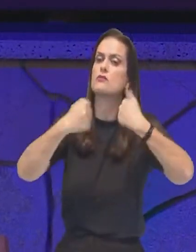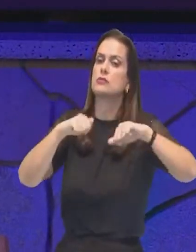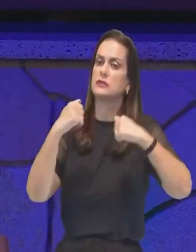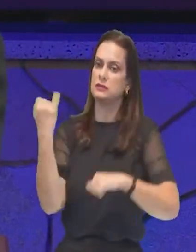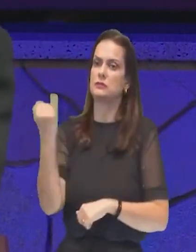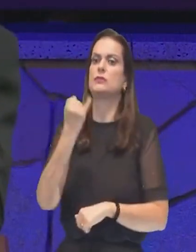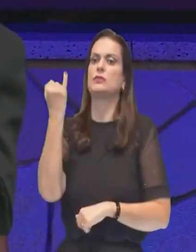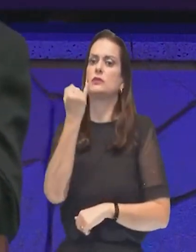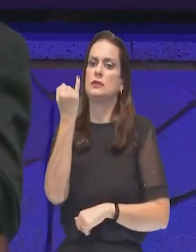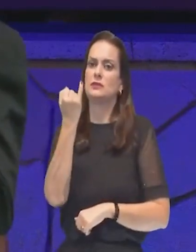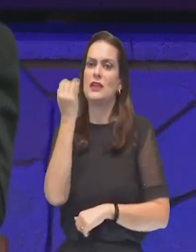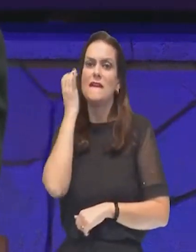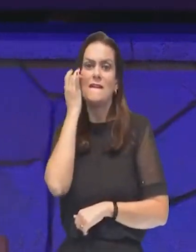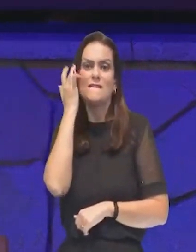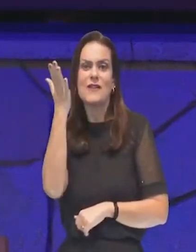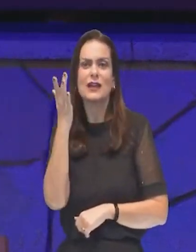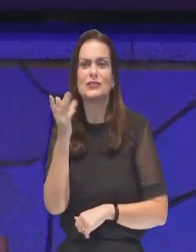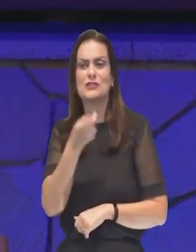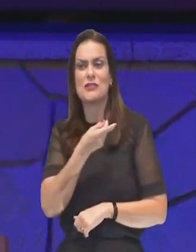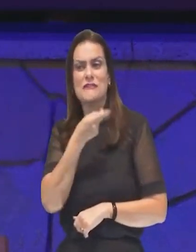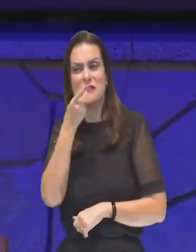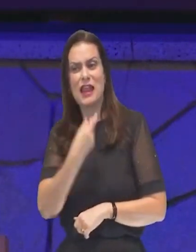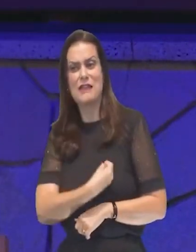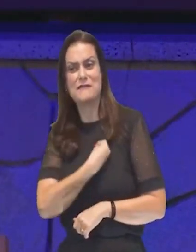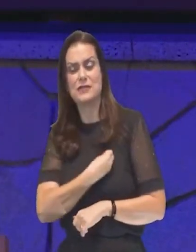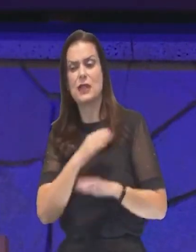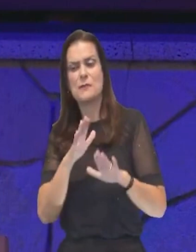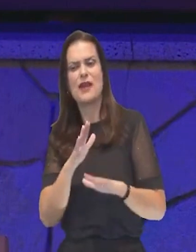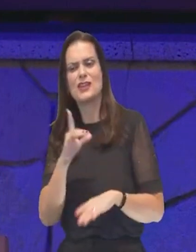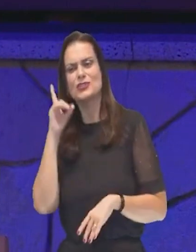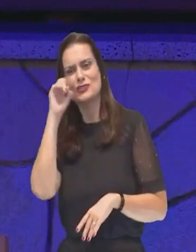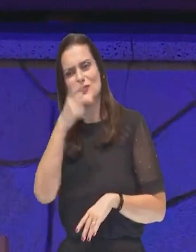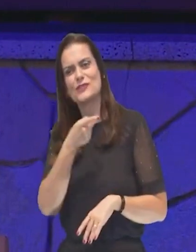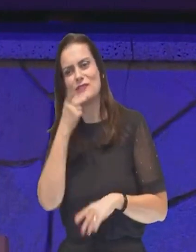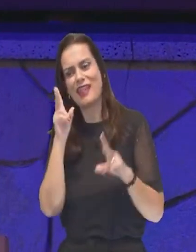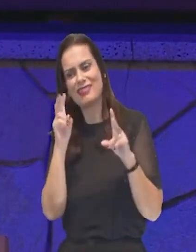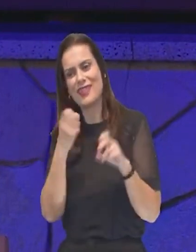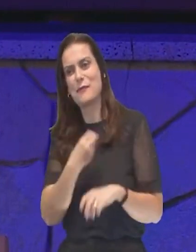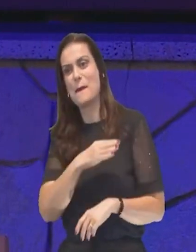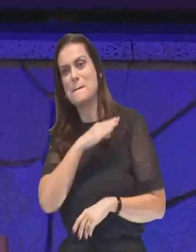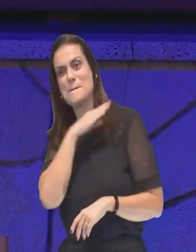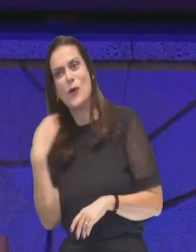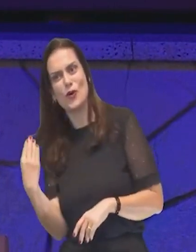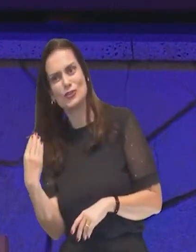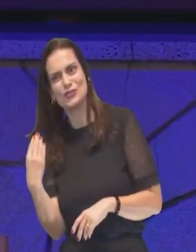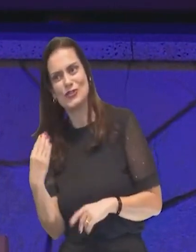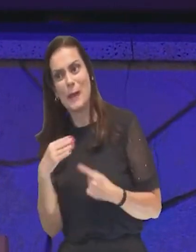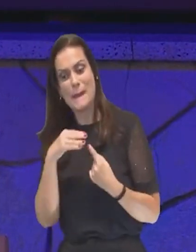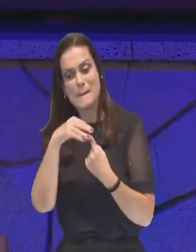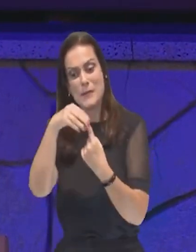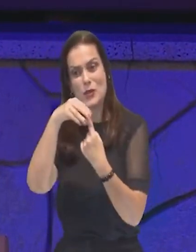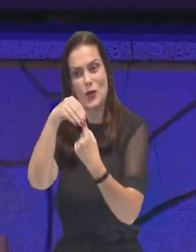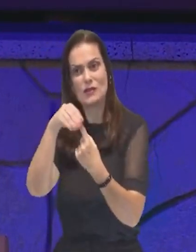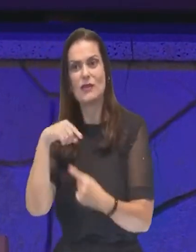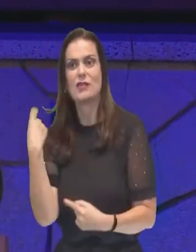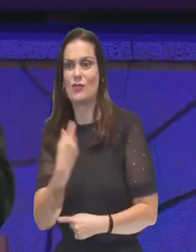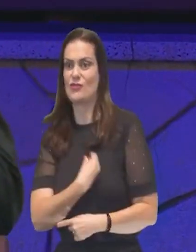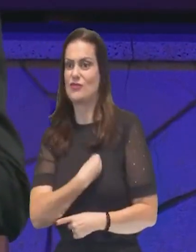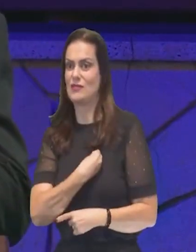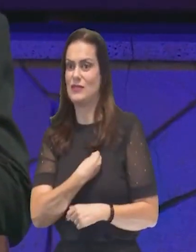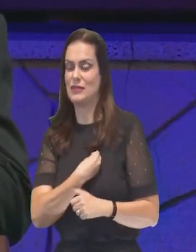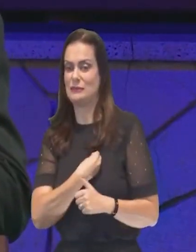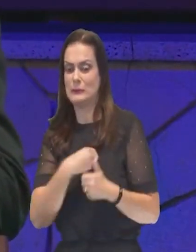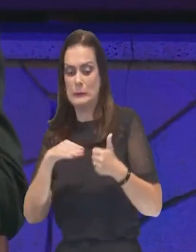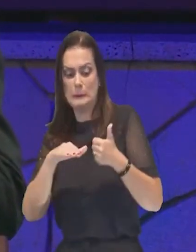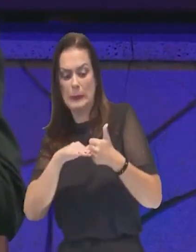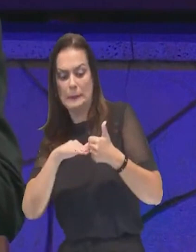gente, com muita facilidade, a gente fala na vida, mas na morte e nas prioridades da vida a gente não para pensar. Ouça